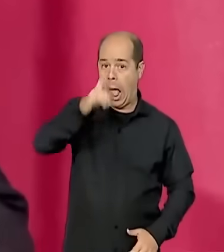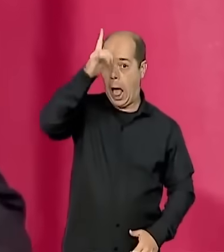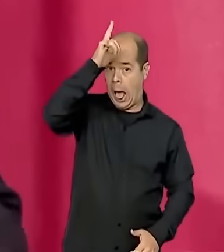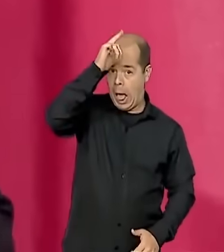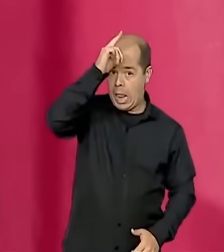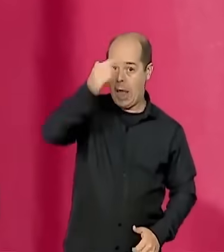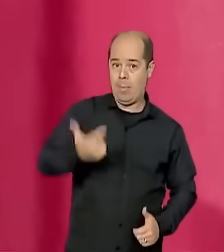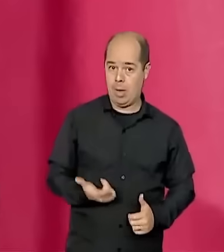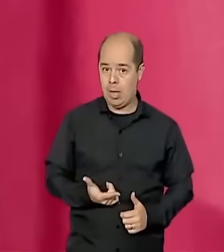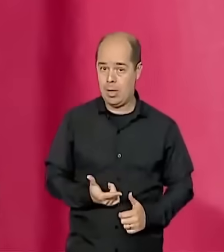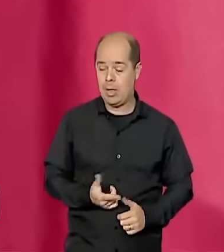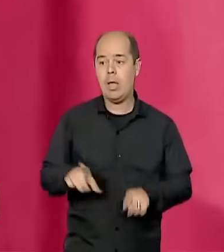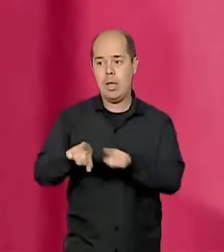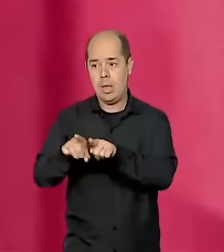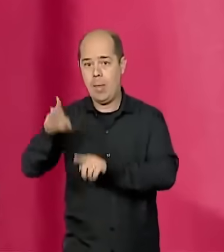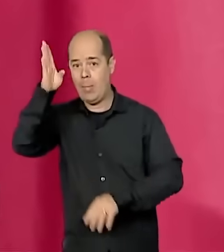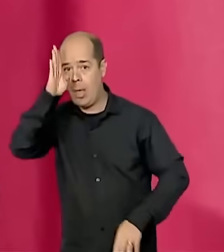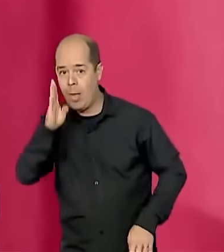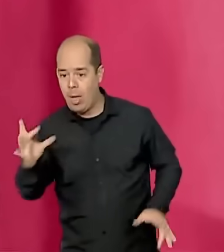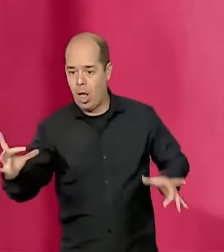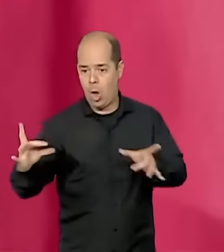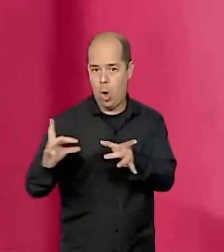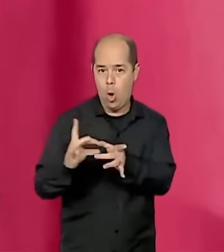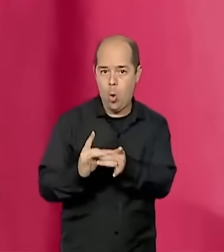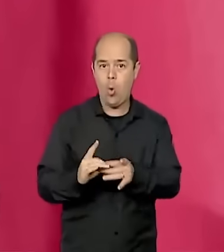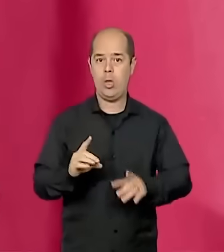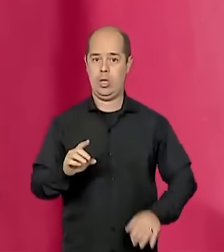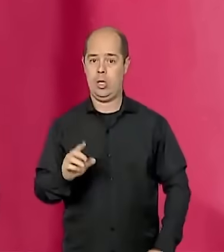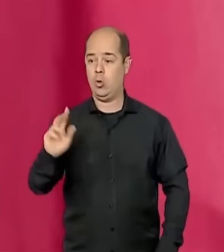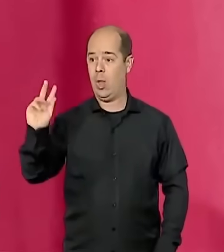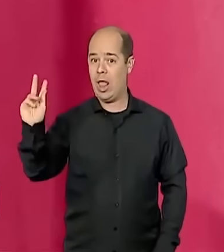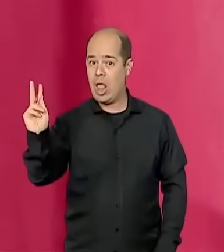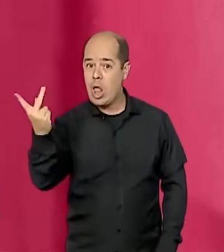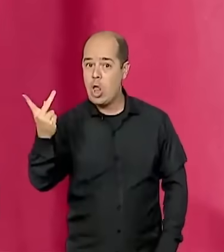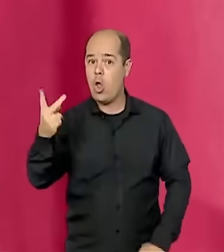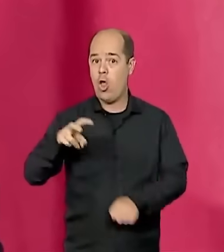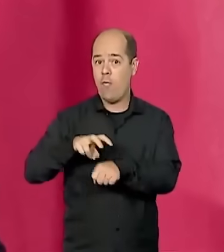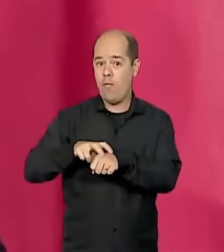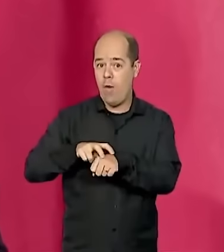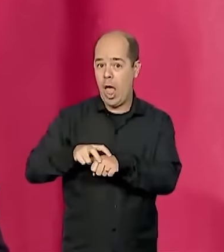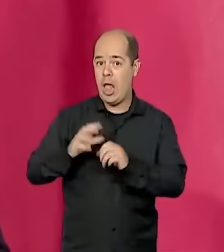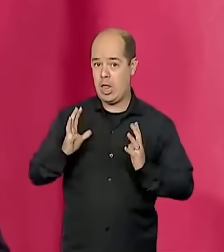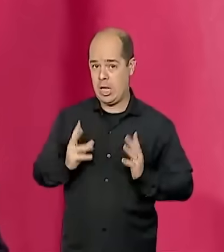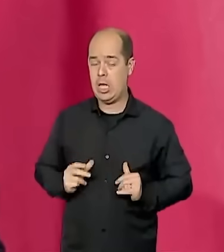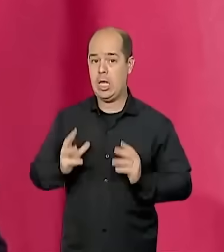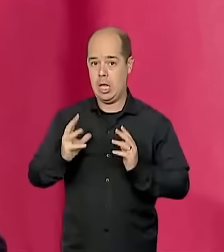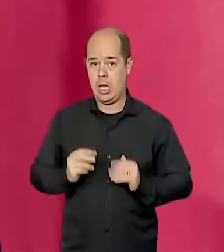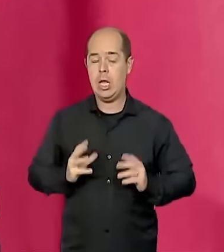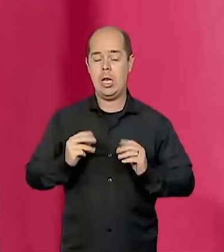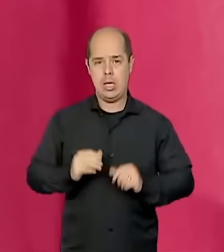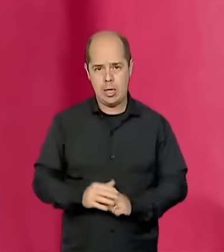no hidrogênio verde seria profícuo para ambas as partes. Nós também queremos